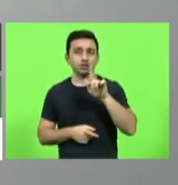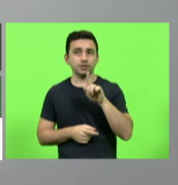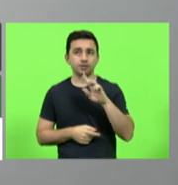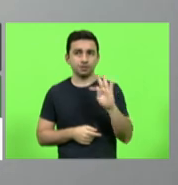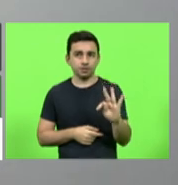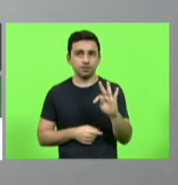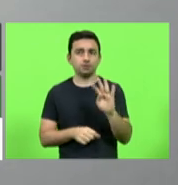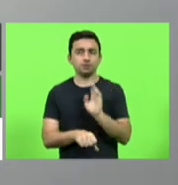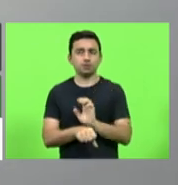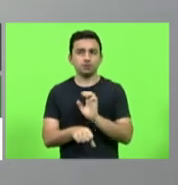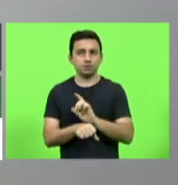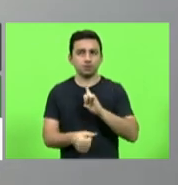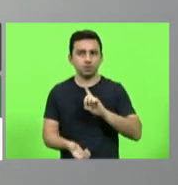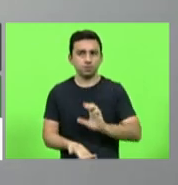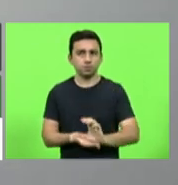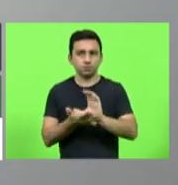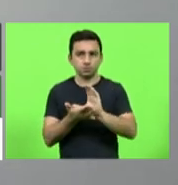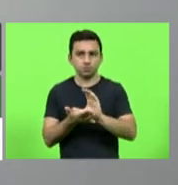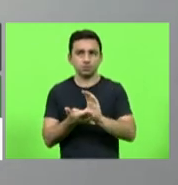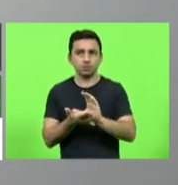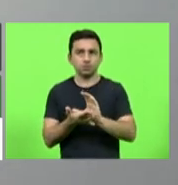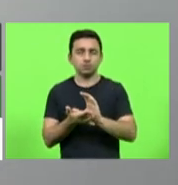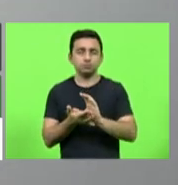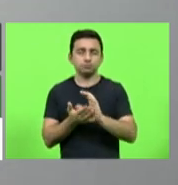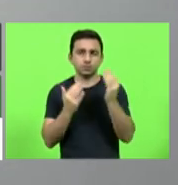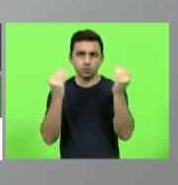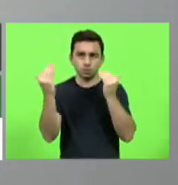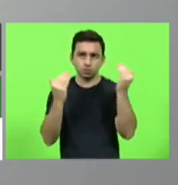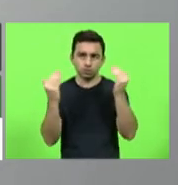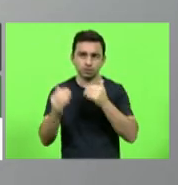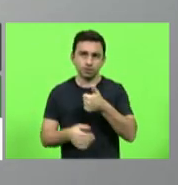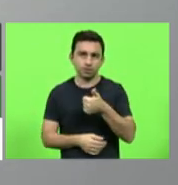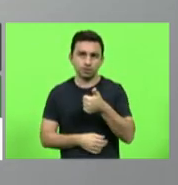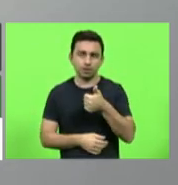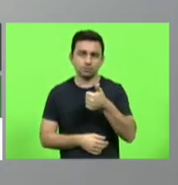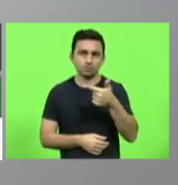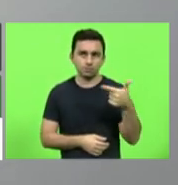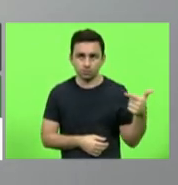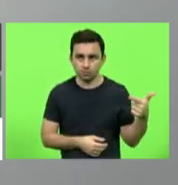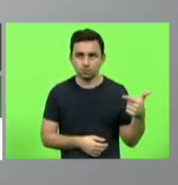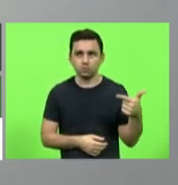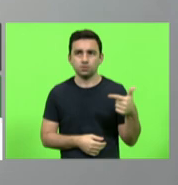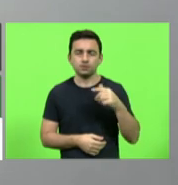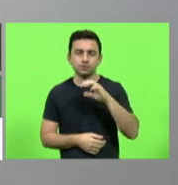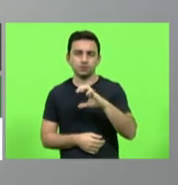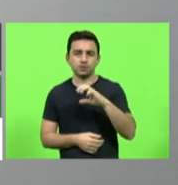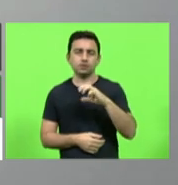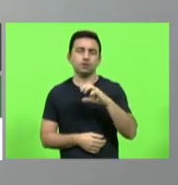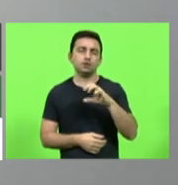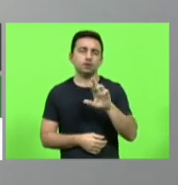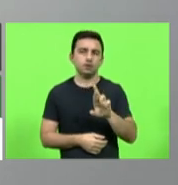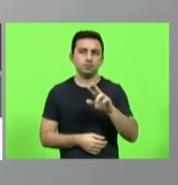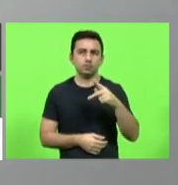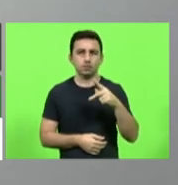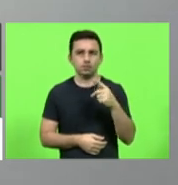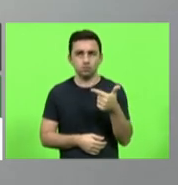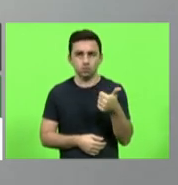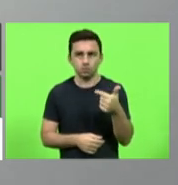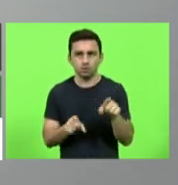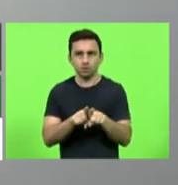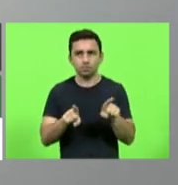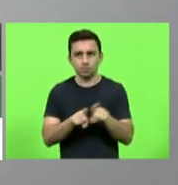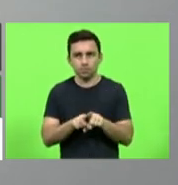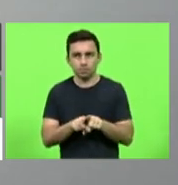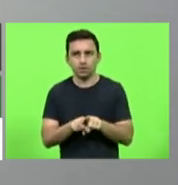o Conselho Regional de Psicologia da 12ª Região, o CRP12, o Conselho Regional de